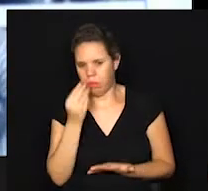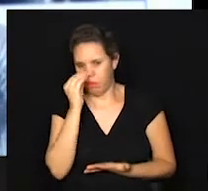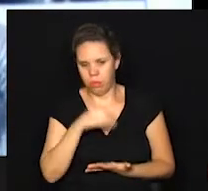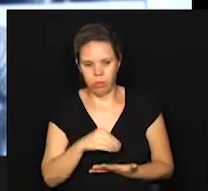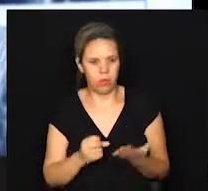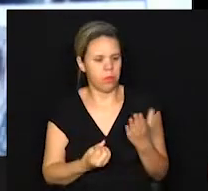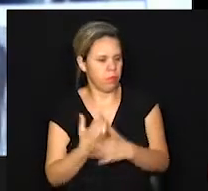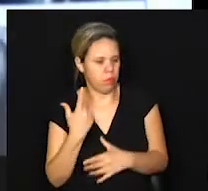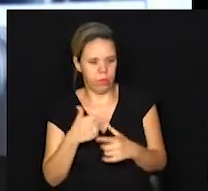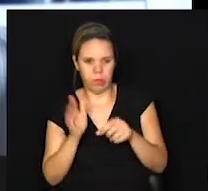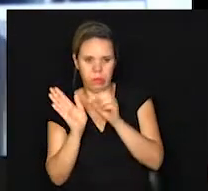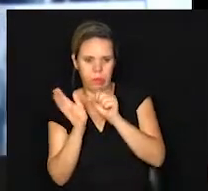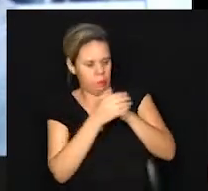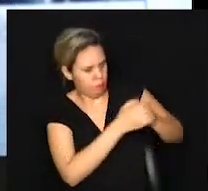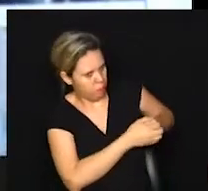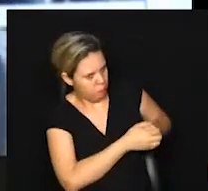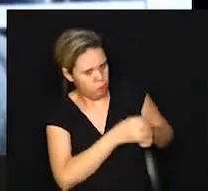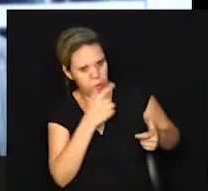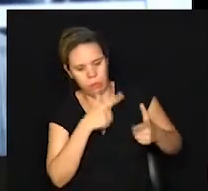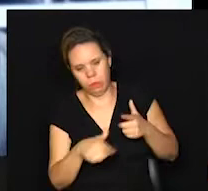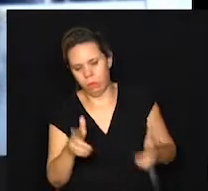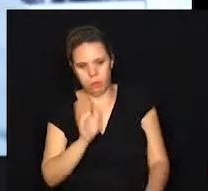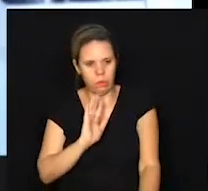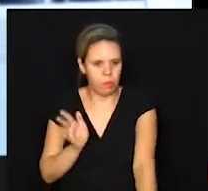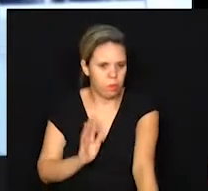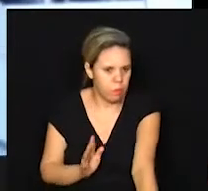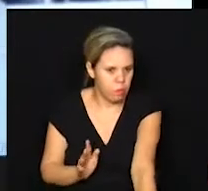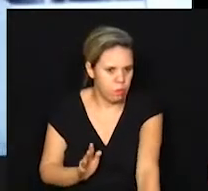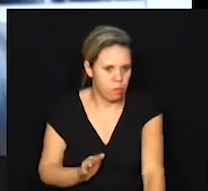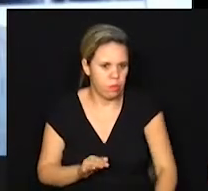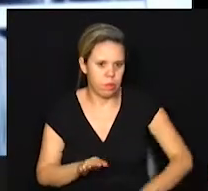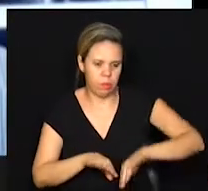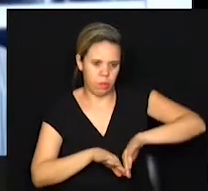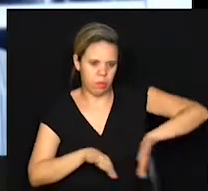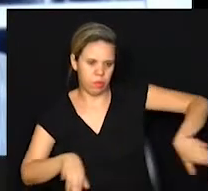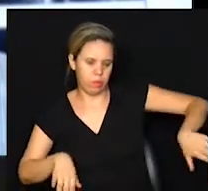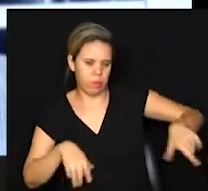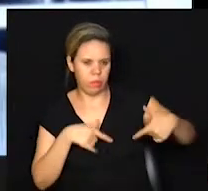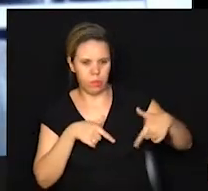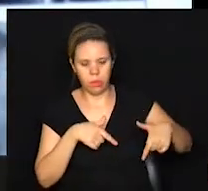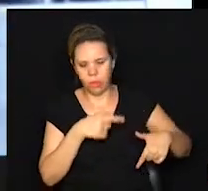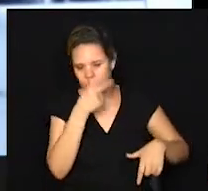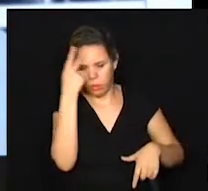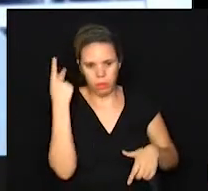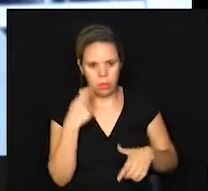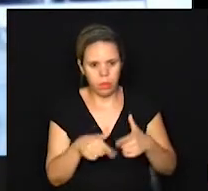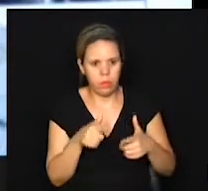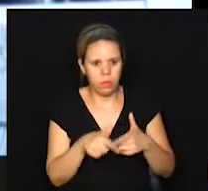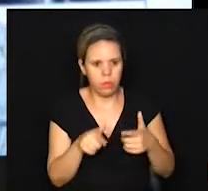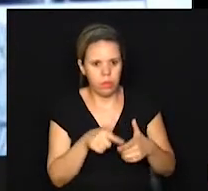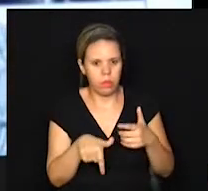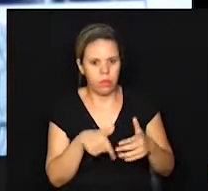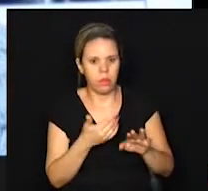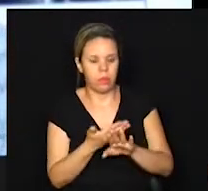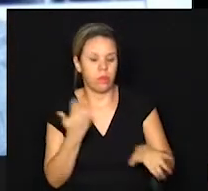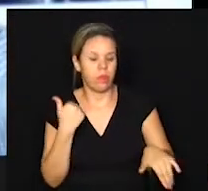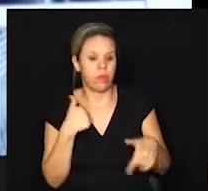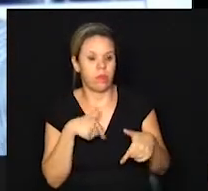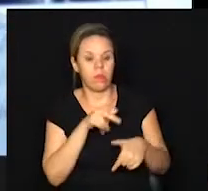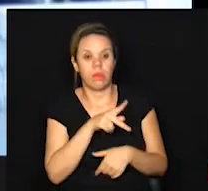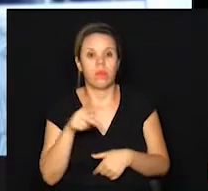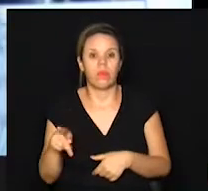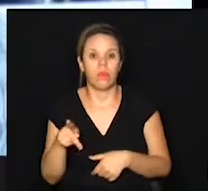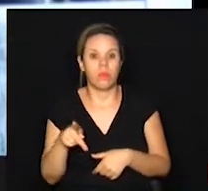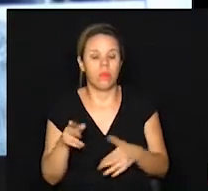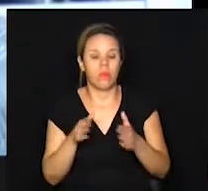abafar o caso, ou seja, quase como queima de arquivo. Então, afasta as pessoas, como se esse fato de nos afastar do quadro de professores ia